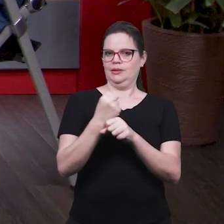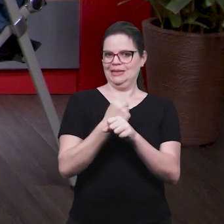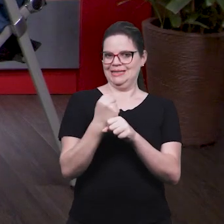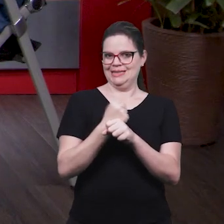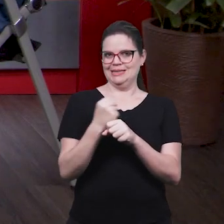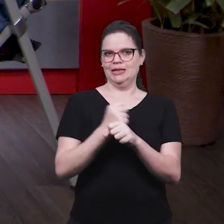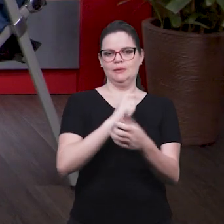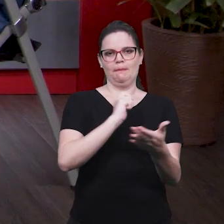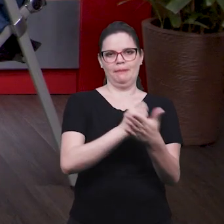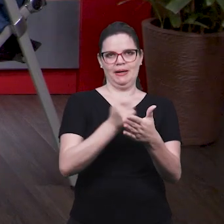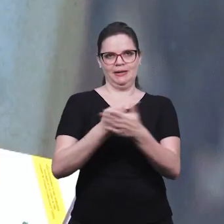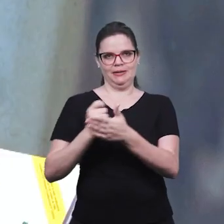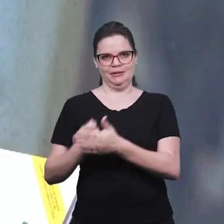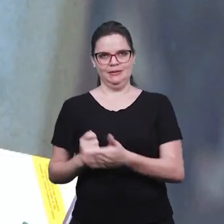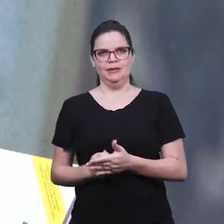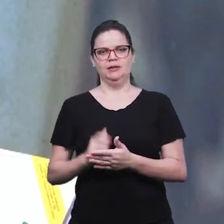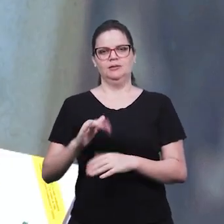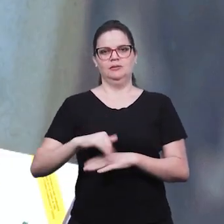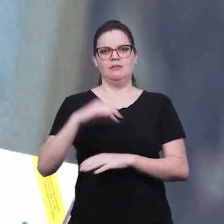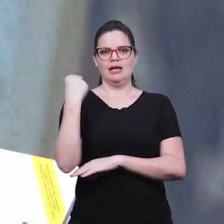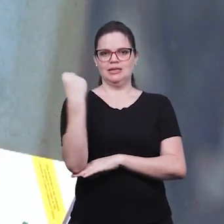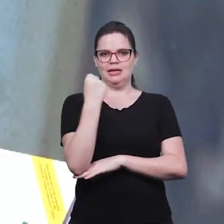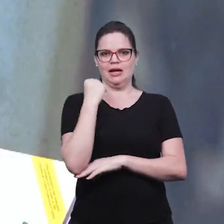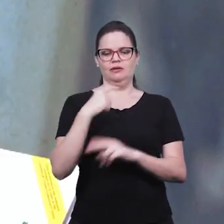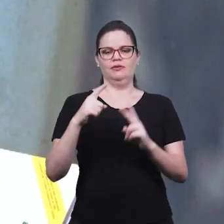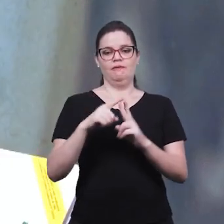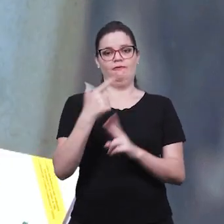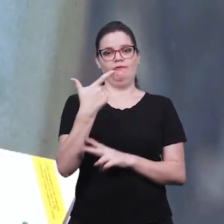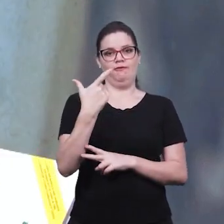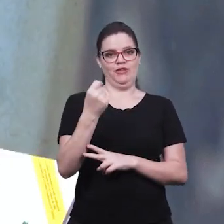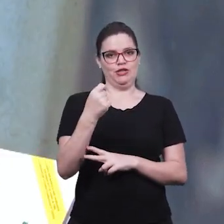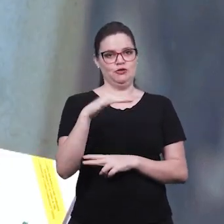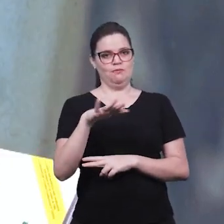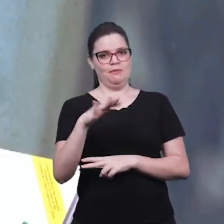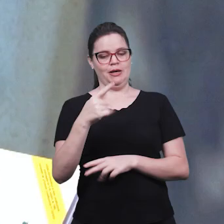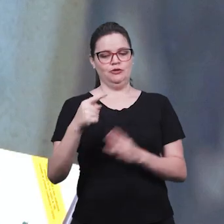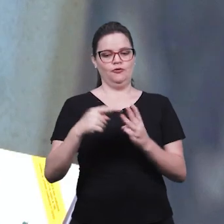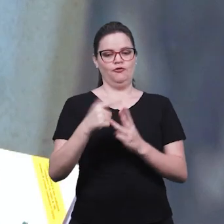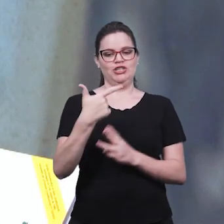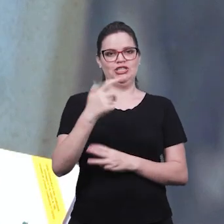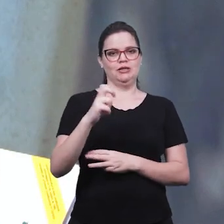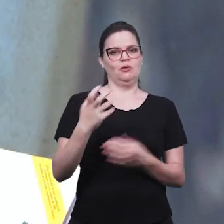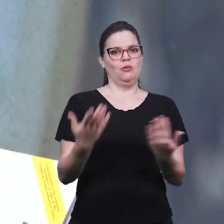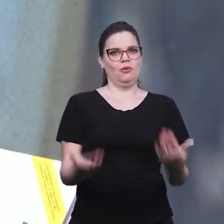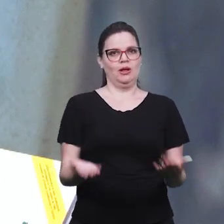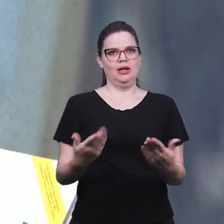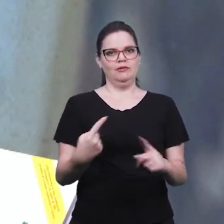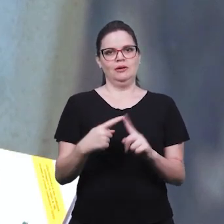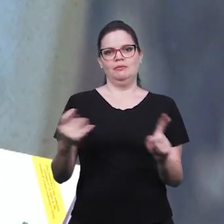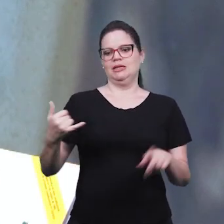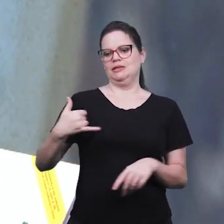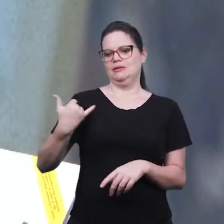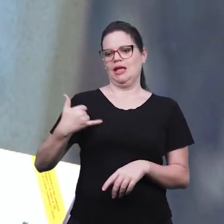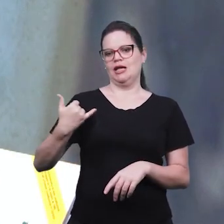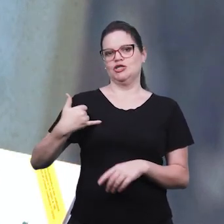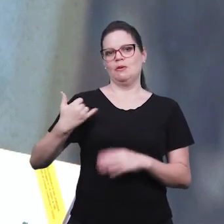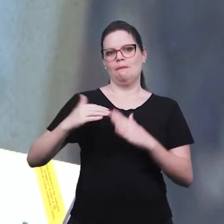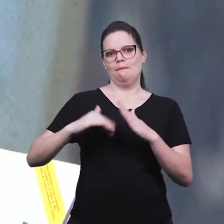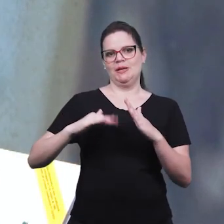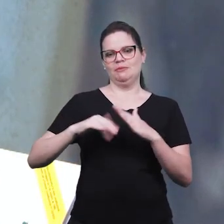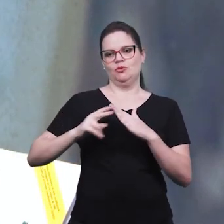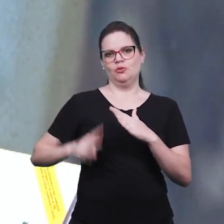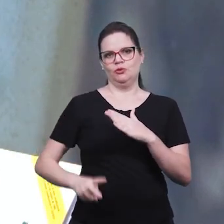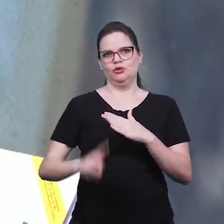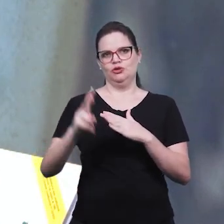anos de caso de contribuição, o mais grave, 20 e 25. Certo. Porém, ainda continua com a idade